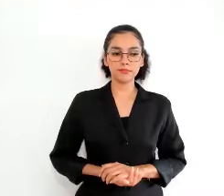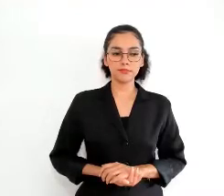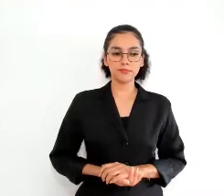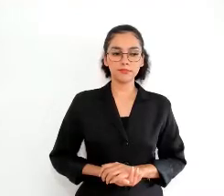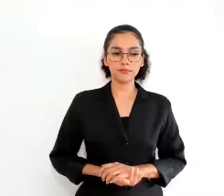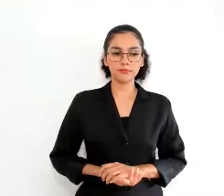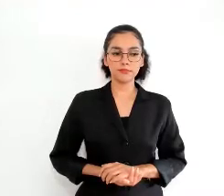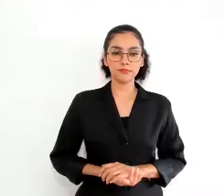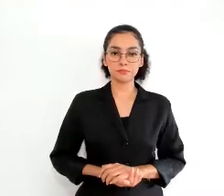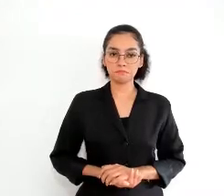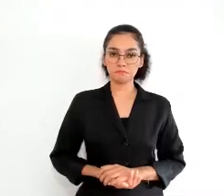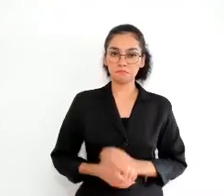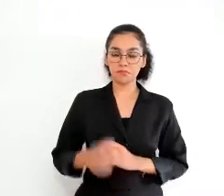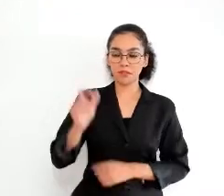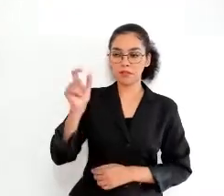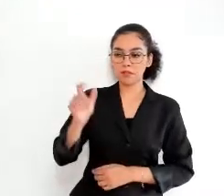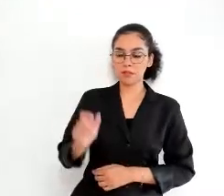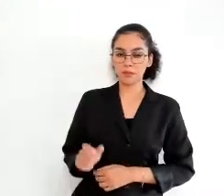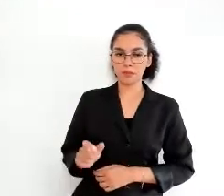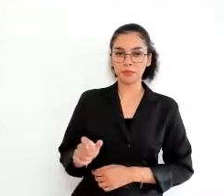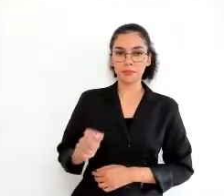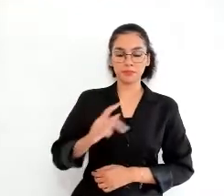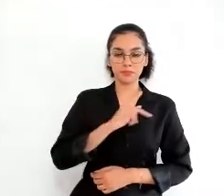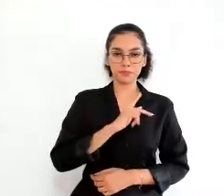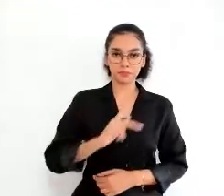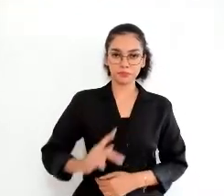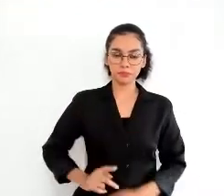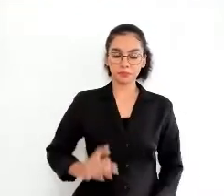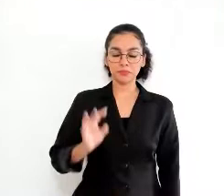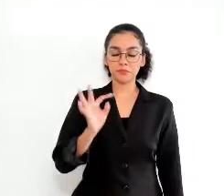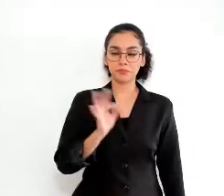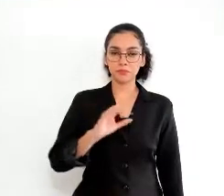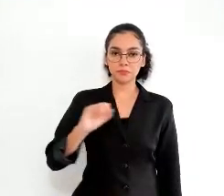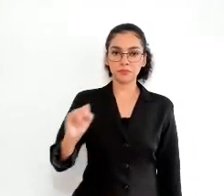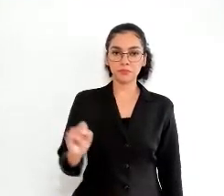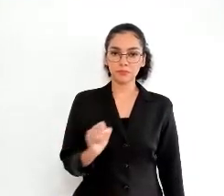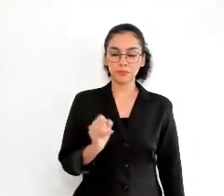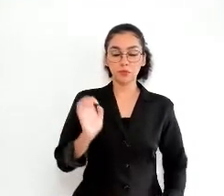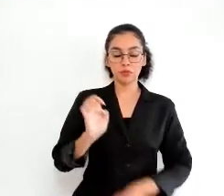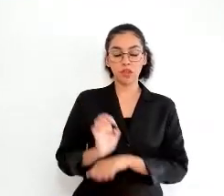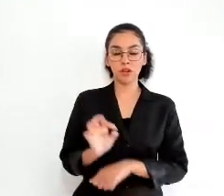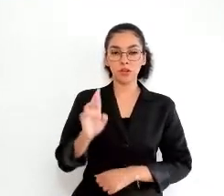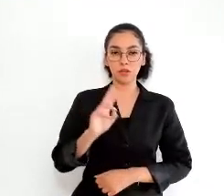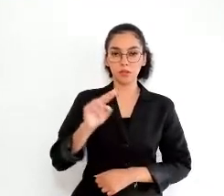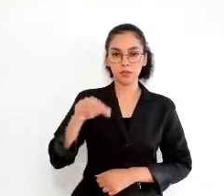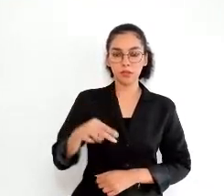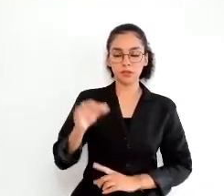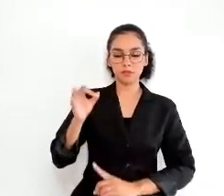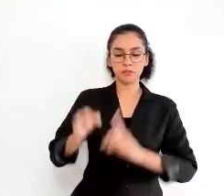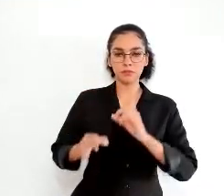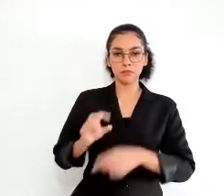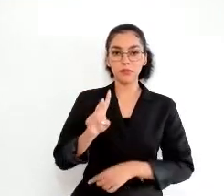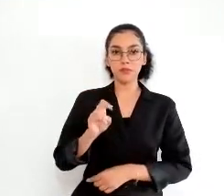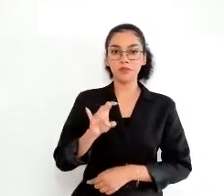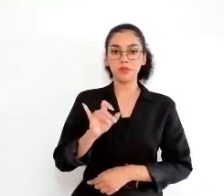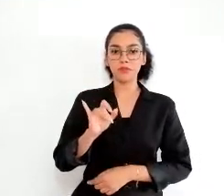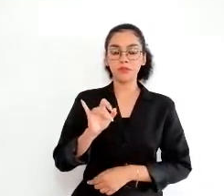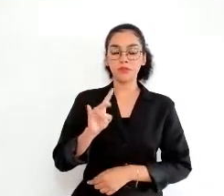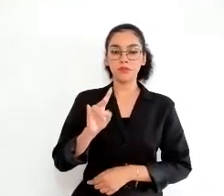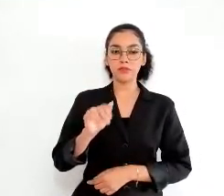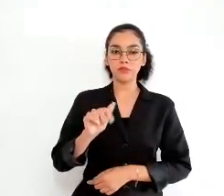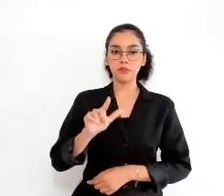Senhor presidente do Tribunal de Justiça do Estado do Rio Grande do Norte, desembargador Vivaldo Pinheiro,